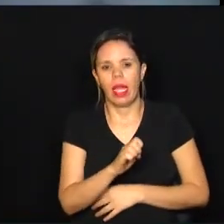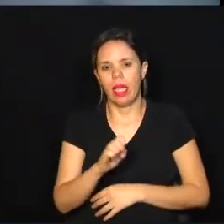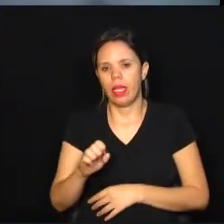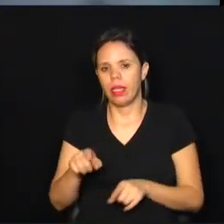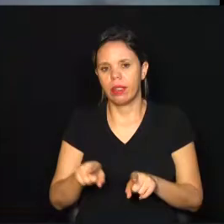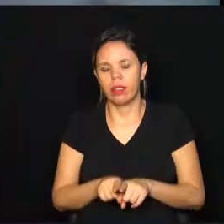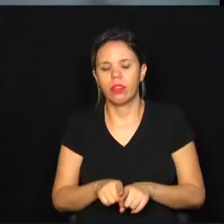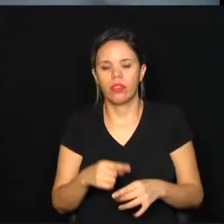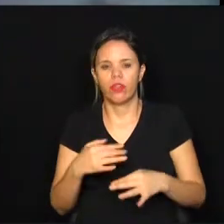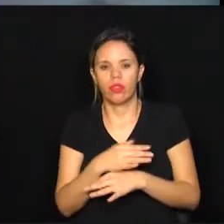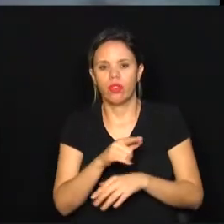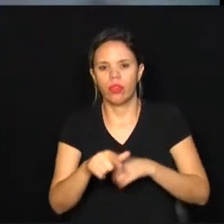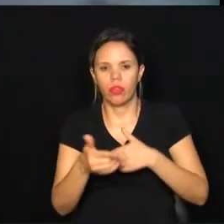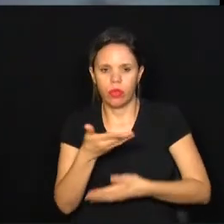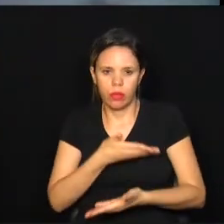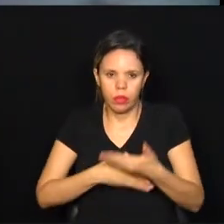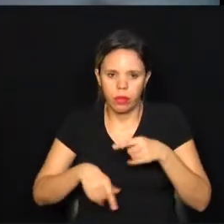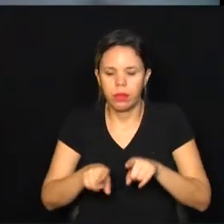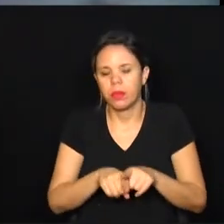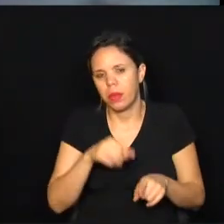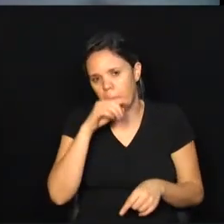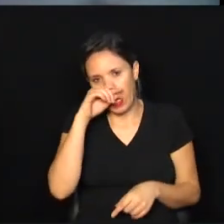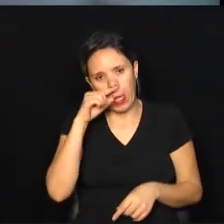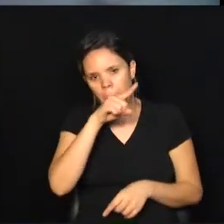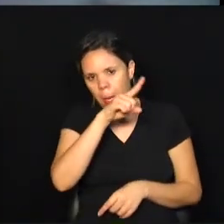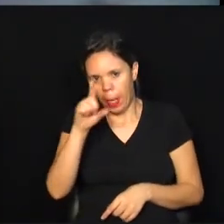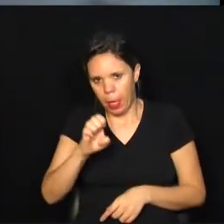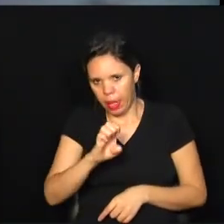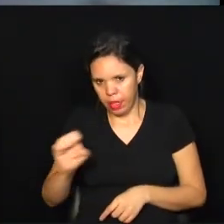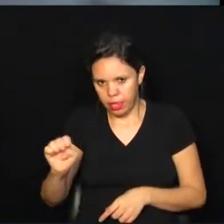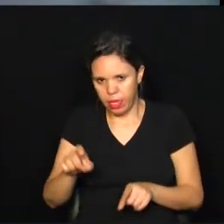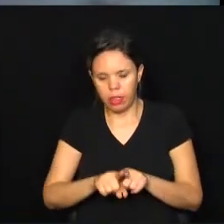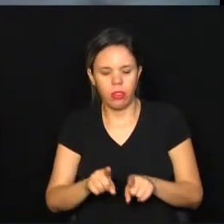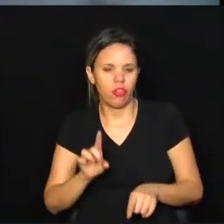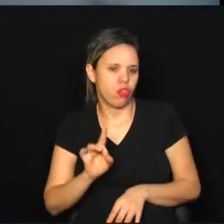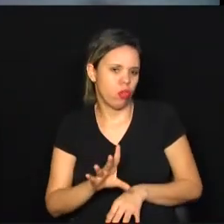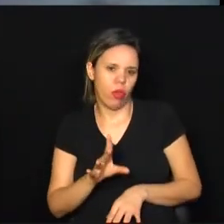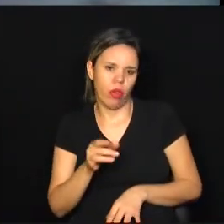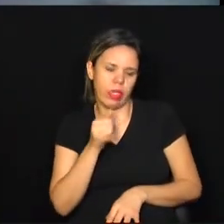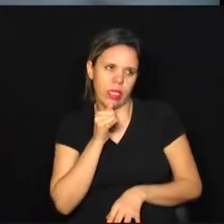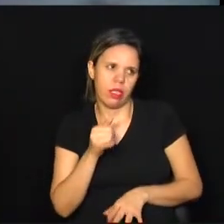interesse social, ZEIs que não desenham apenas